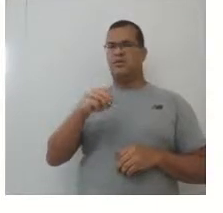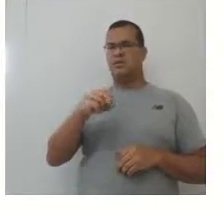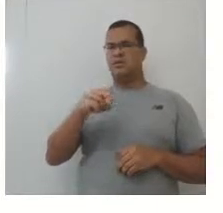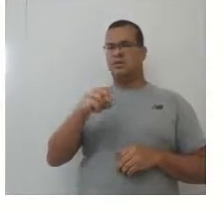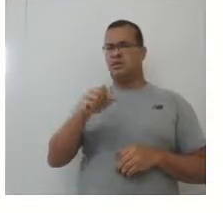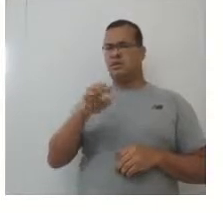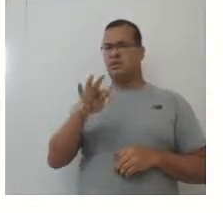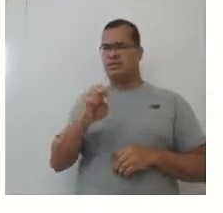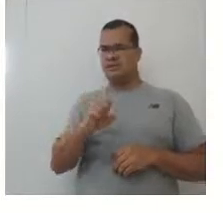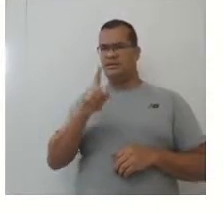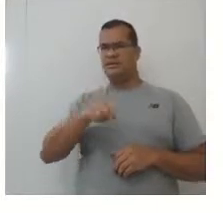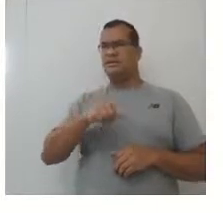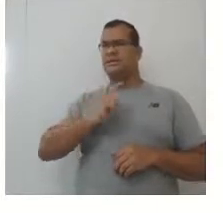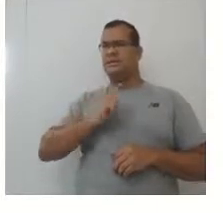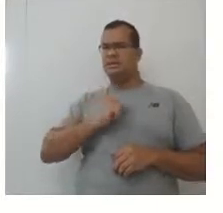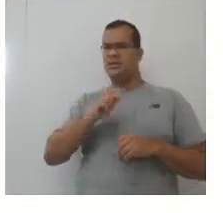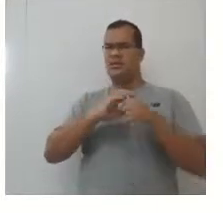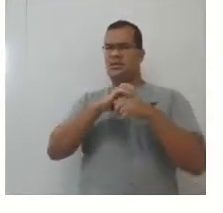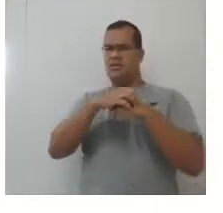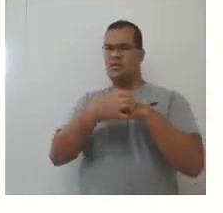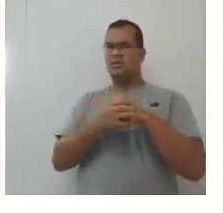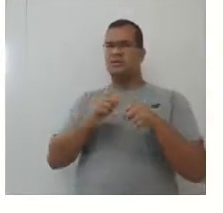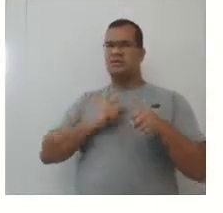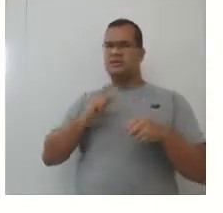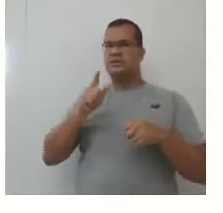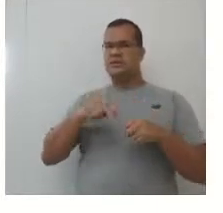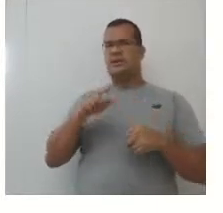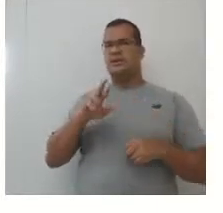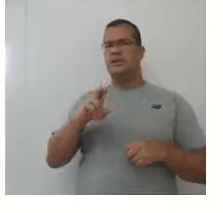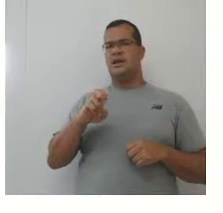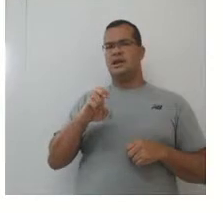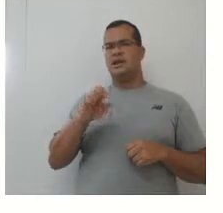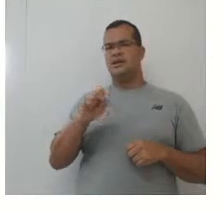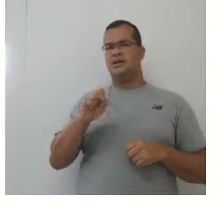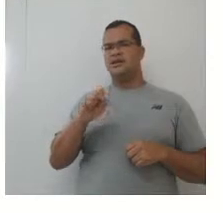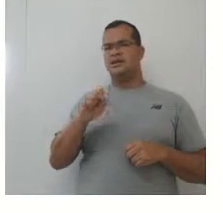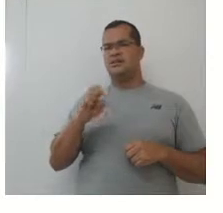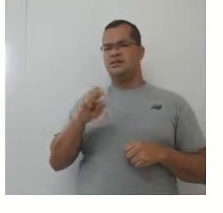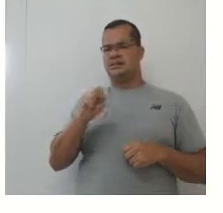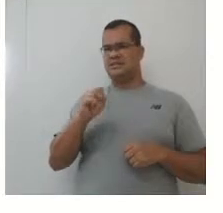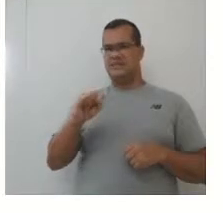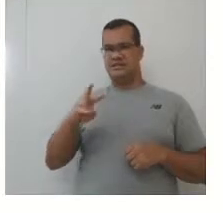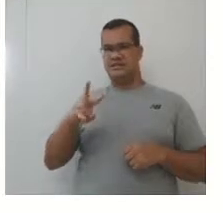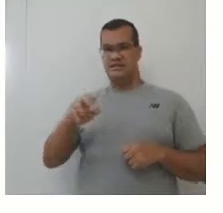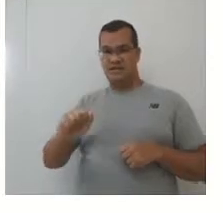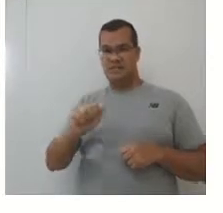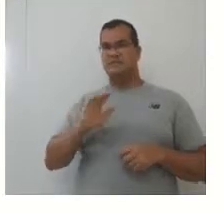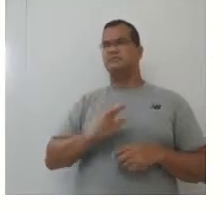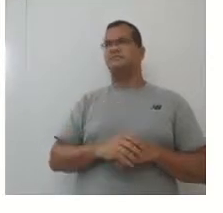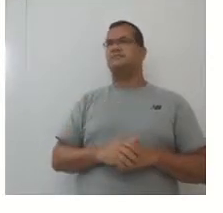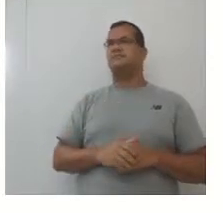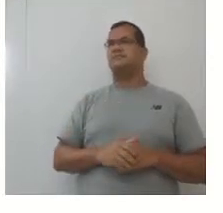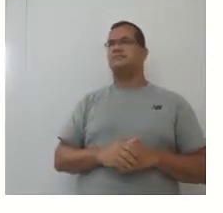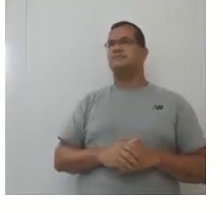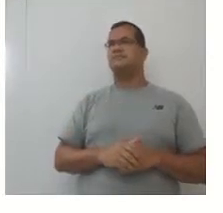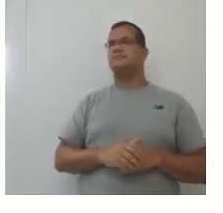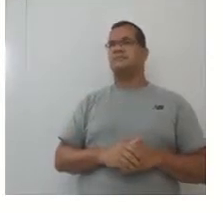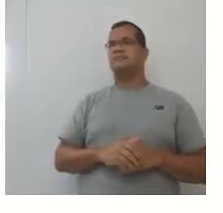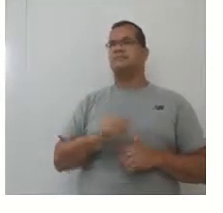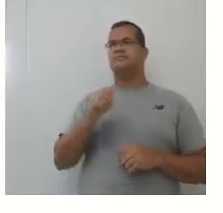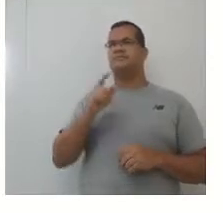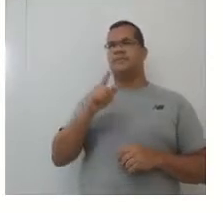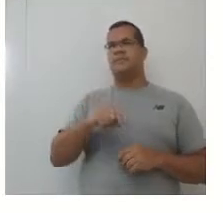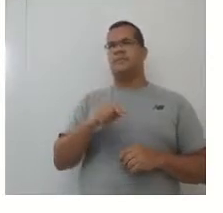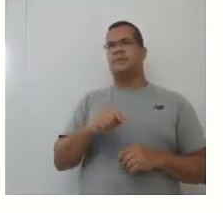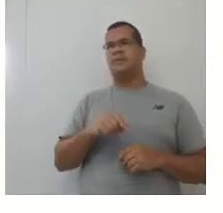dominante. Rugosa tem uma genética recessiva. Ó, para textura da semente. Uma planta homozigótica